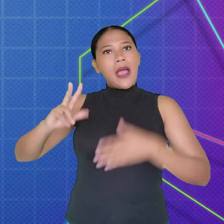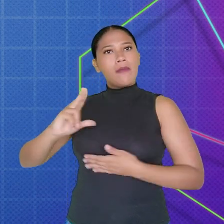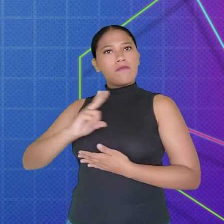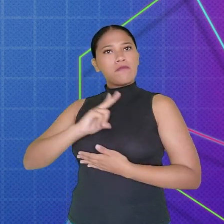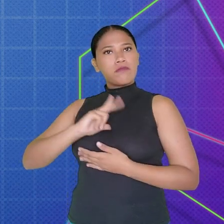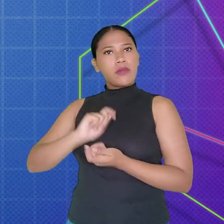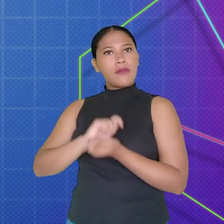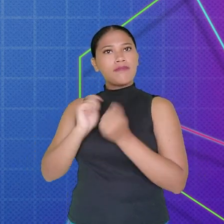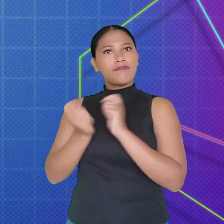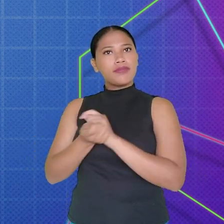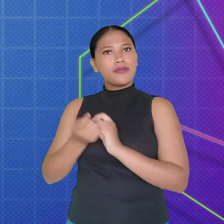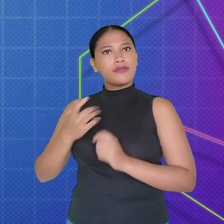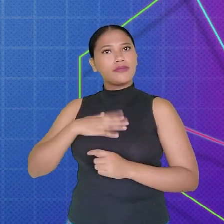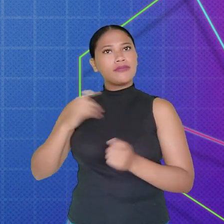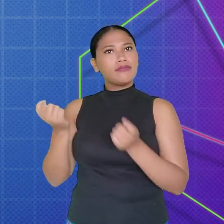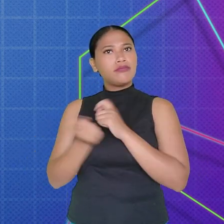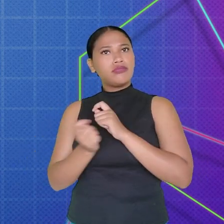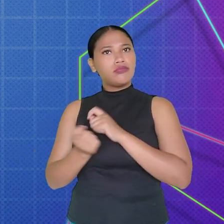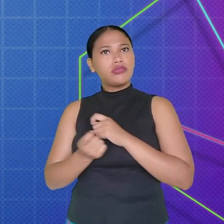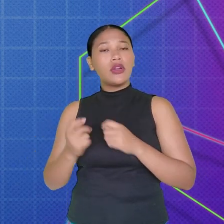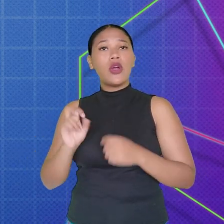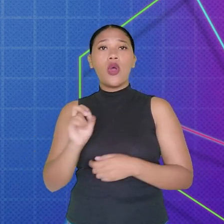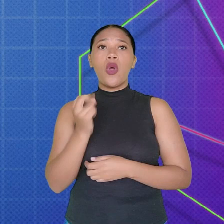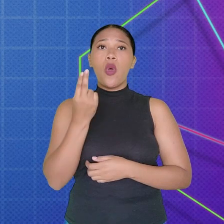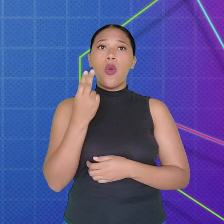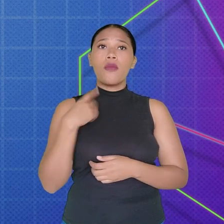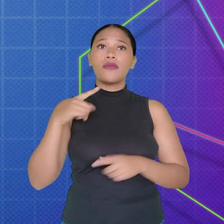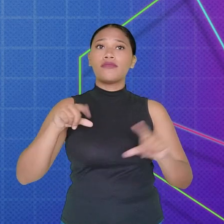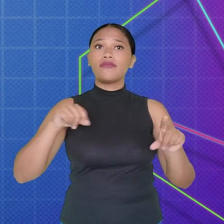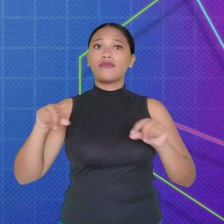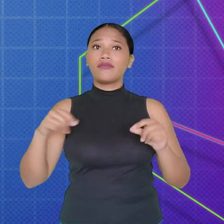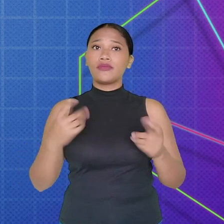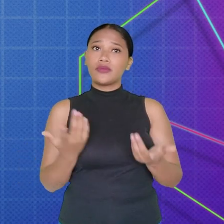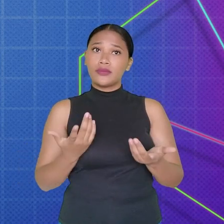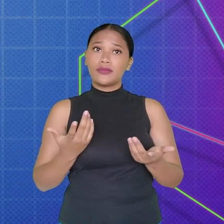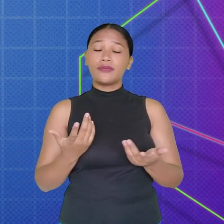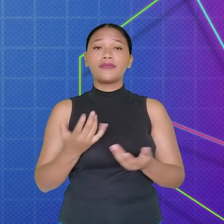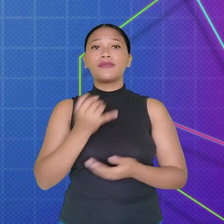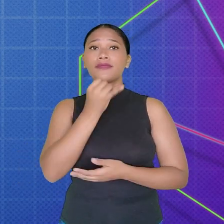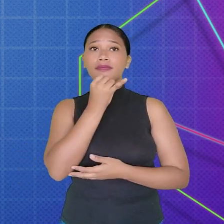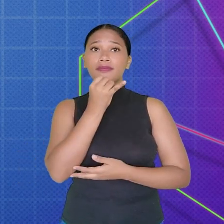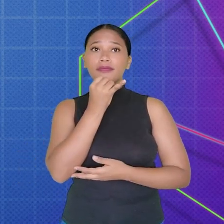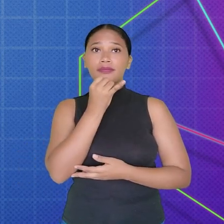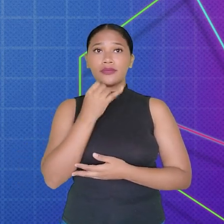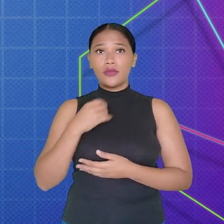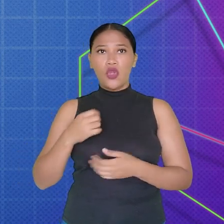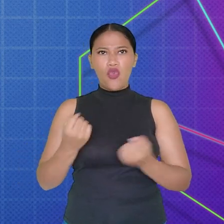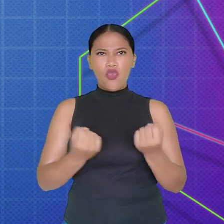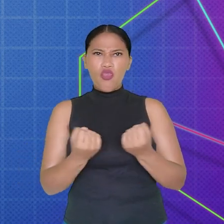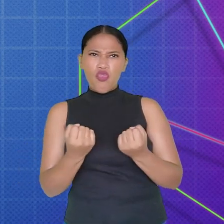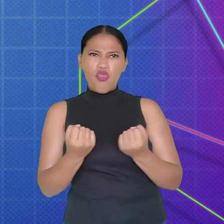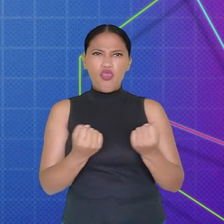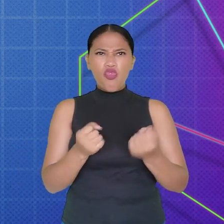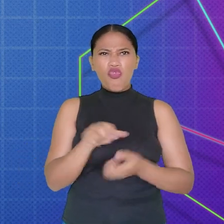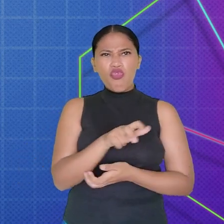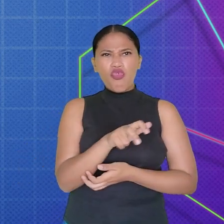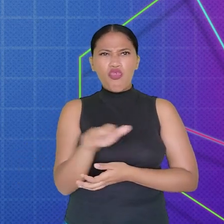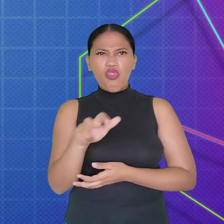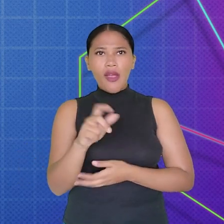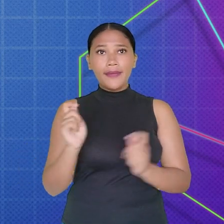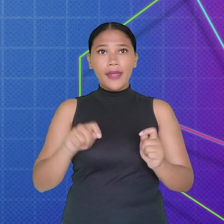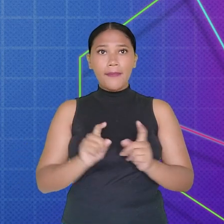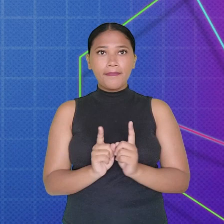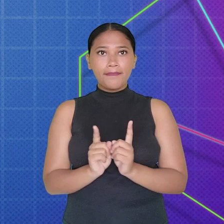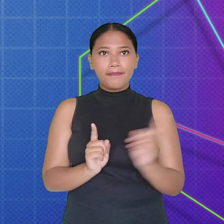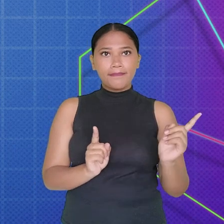personalizados, adaptados às necessidades do jogo ou às preferências do jogador. Por exemplo, em um jogo de corrida, é possível configurar as teclas